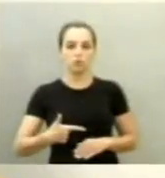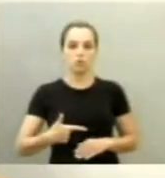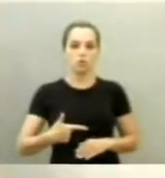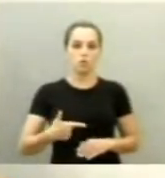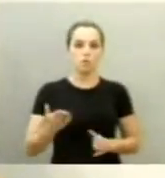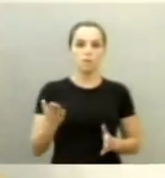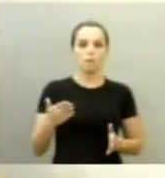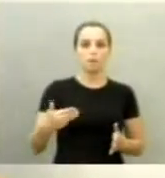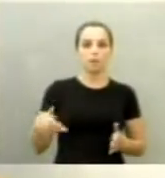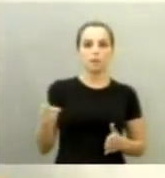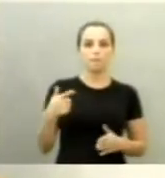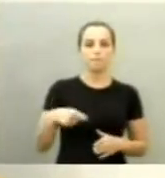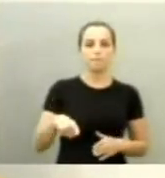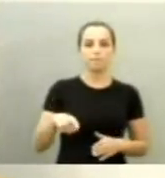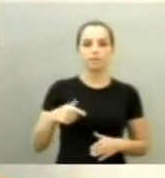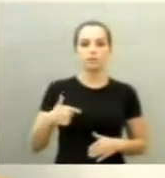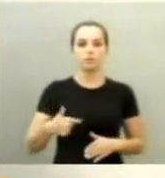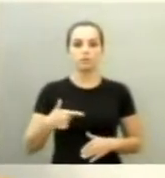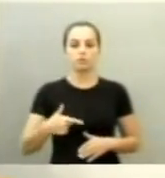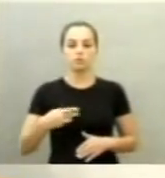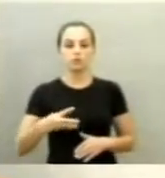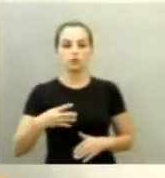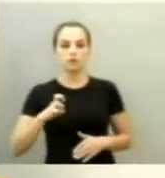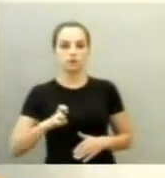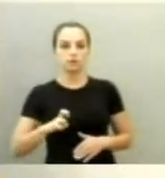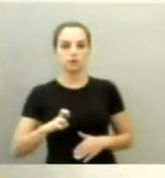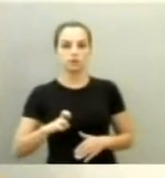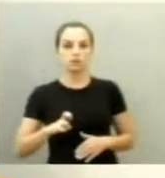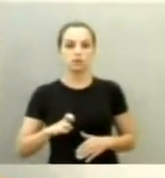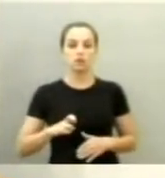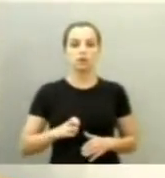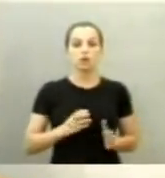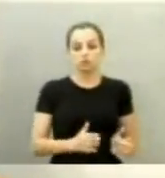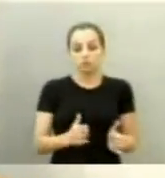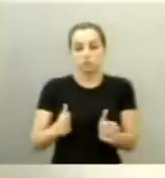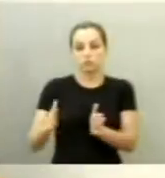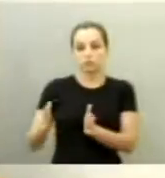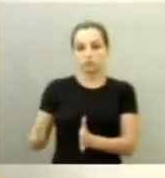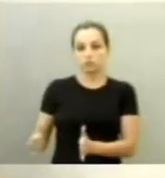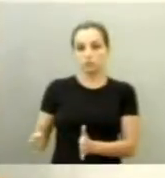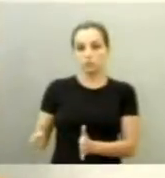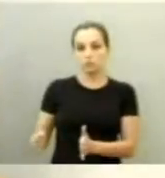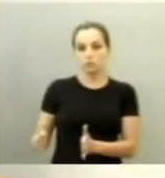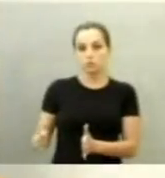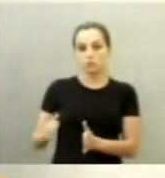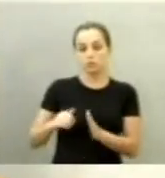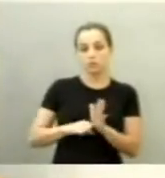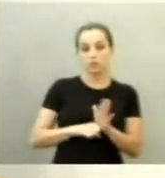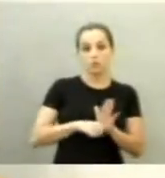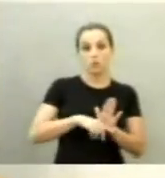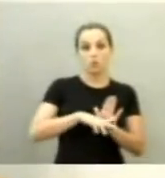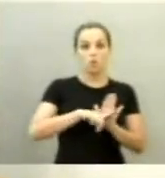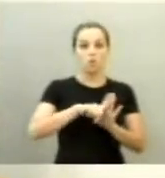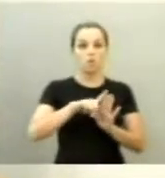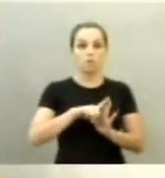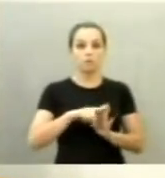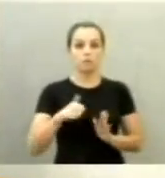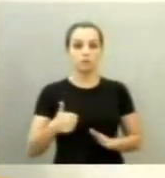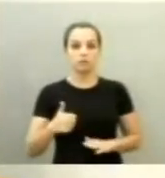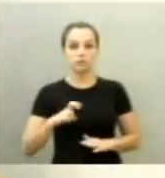1.055, uma redução de 15%. Sendo que, no mesmo período, a frota aumentou de 142.390 para